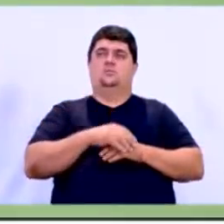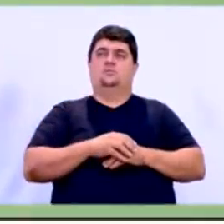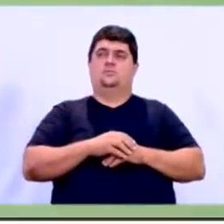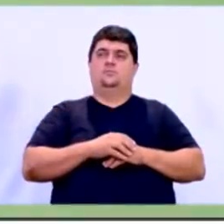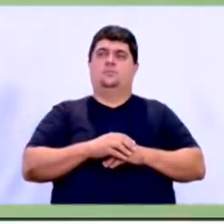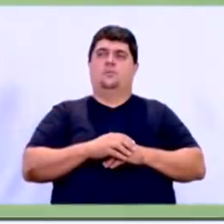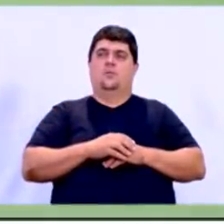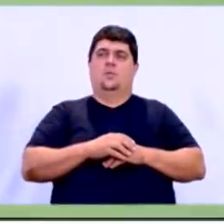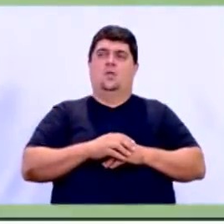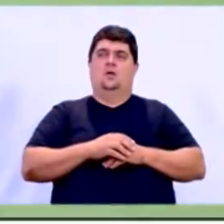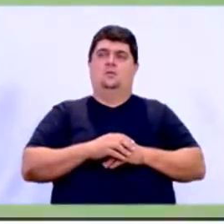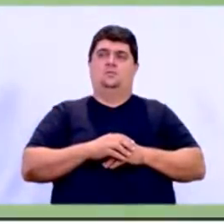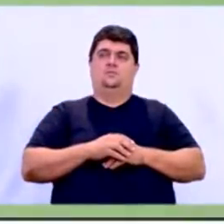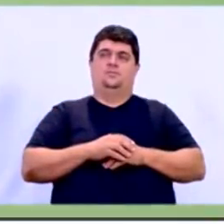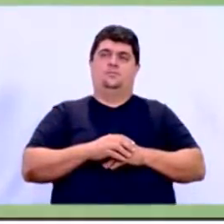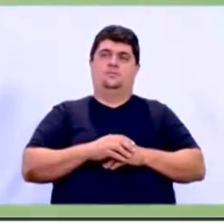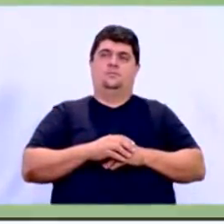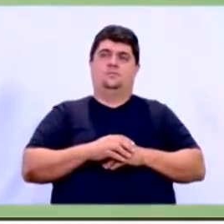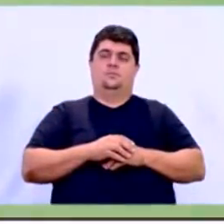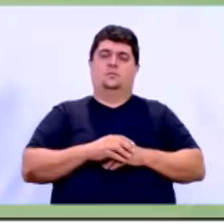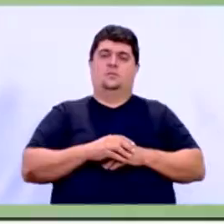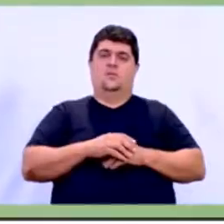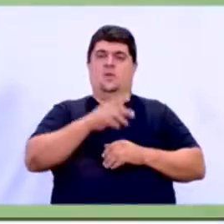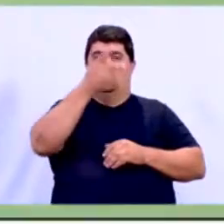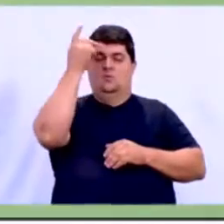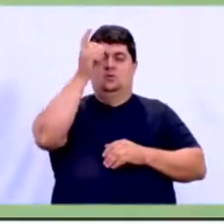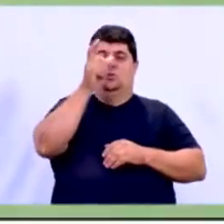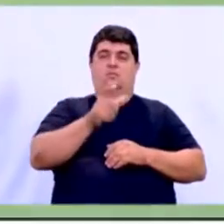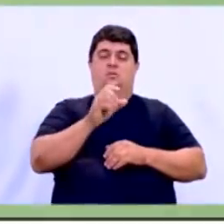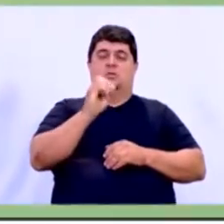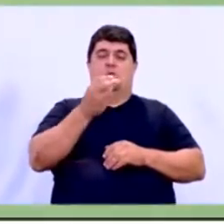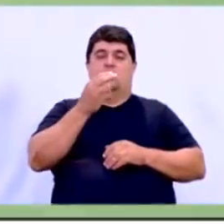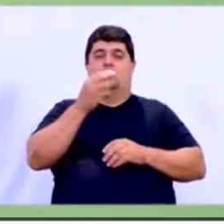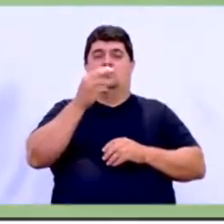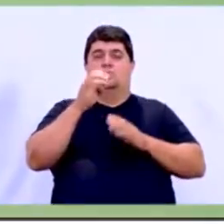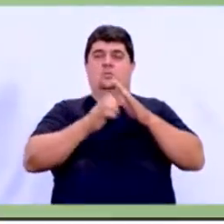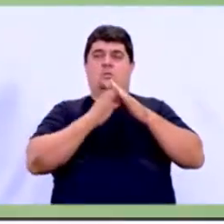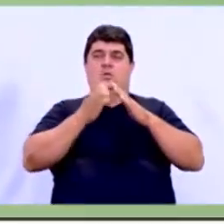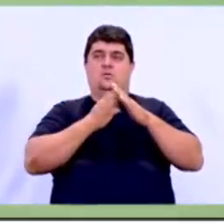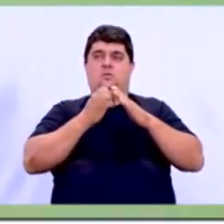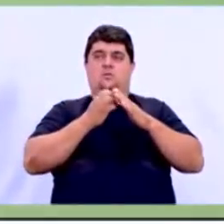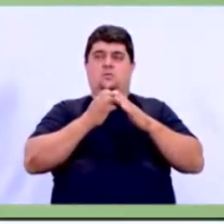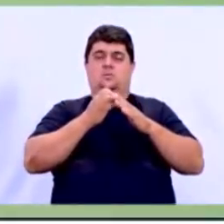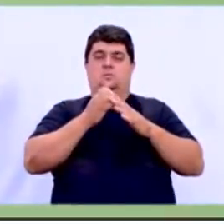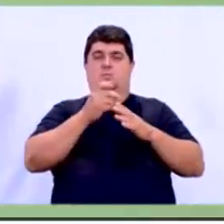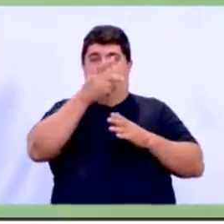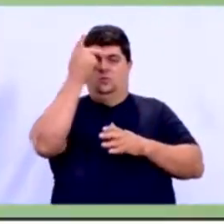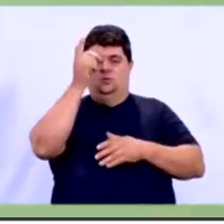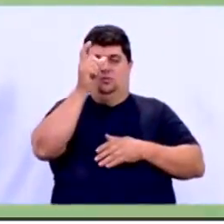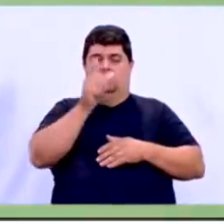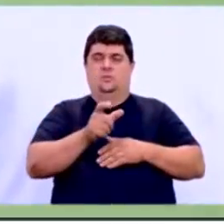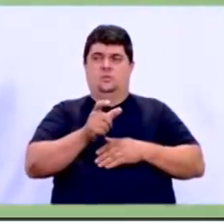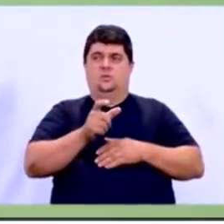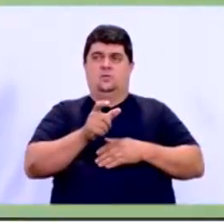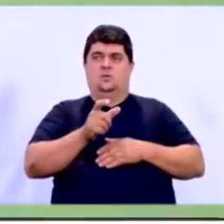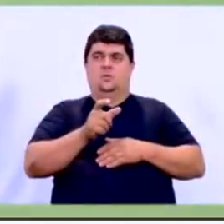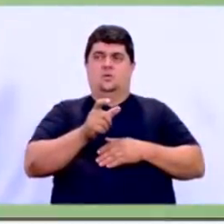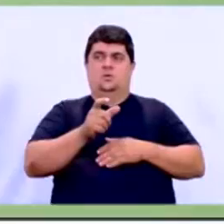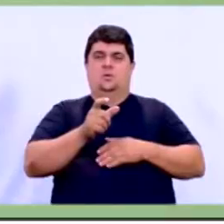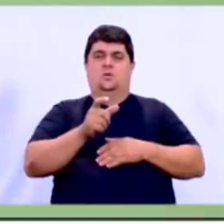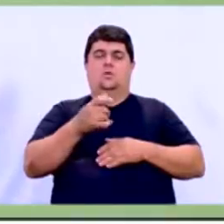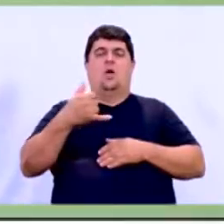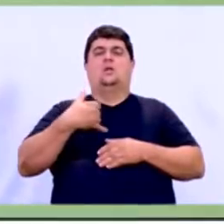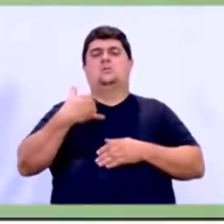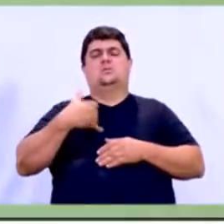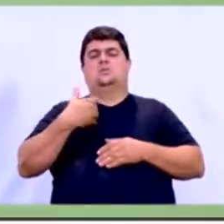questionamentos. Por exemplo, ela colocou ali pessoa física ou jurídica. Mas quando você coloca pessoa física, procure se questionar qual que é a faixa